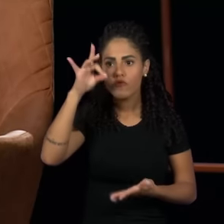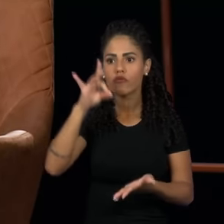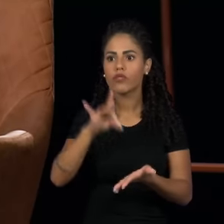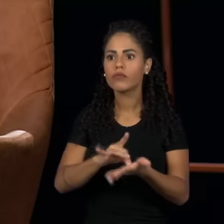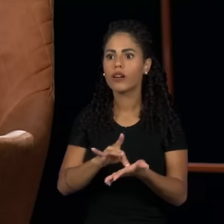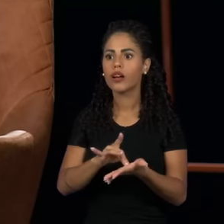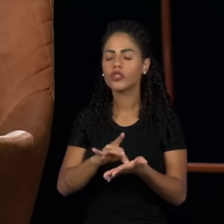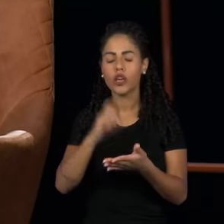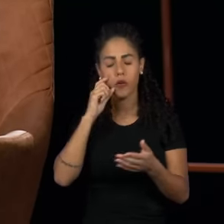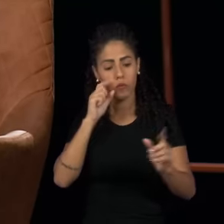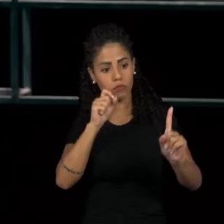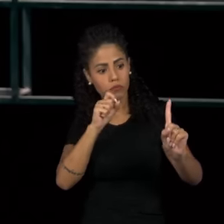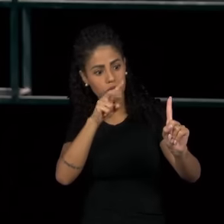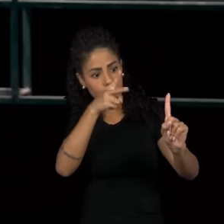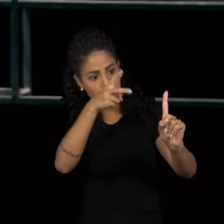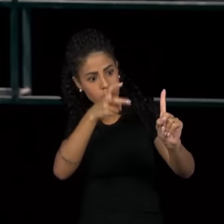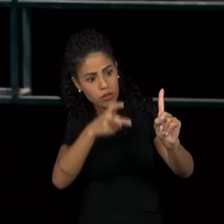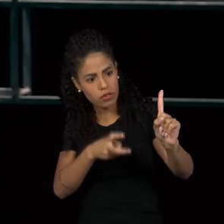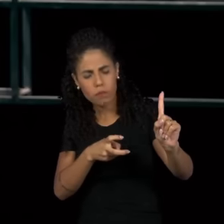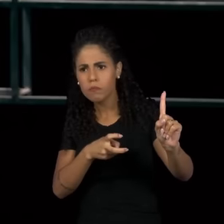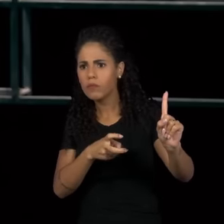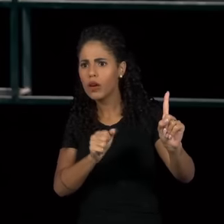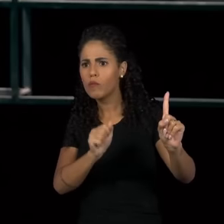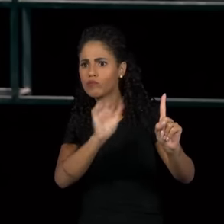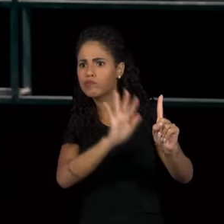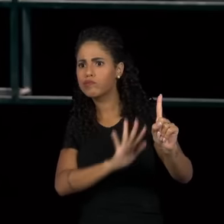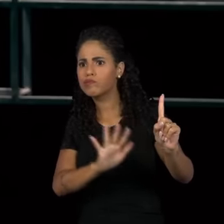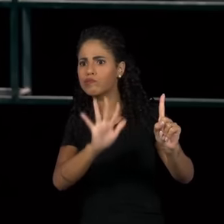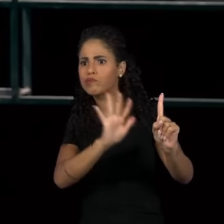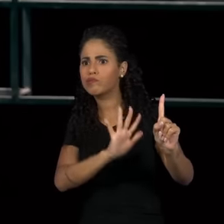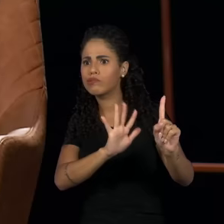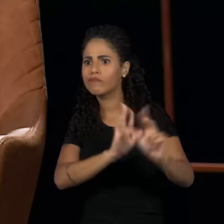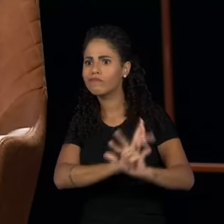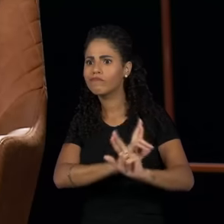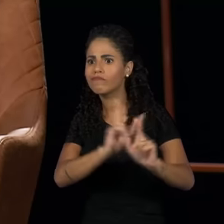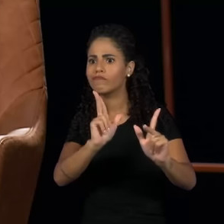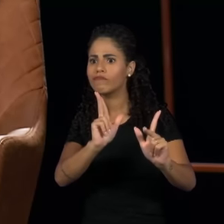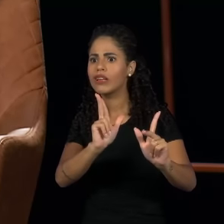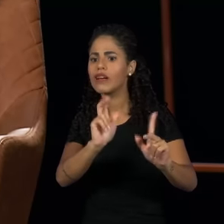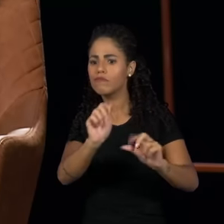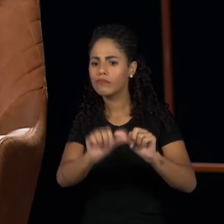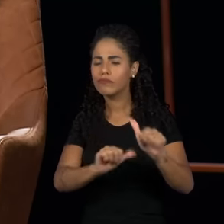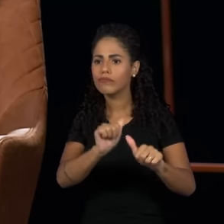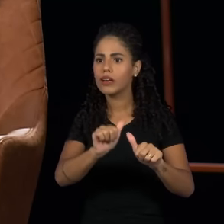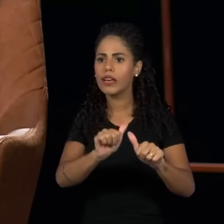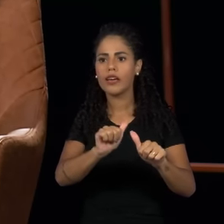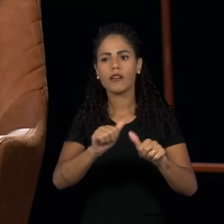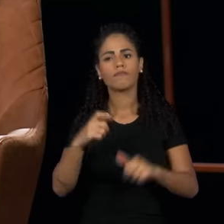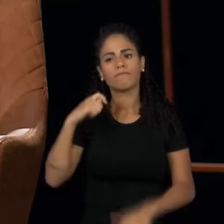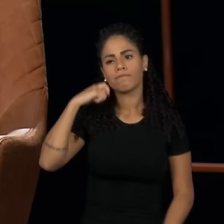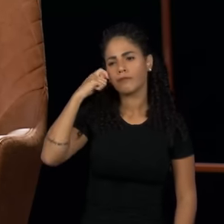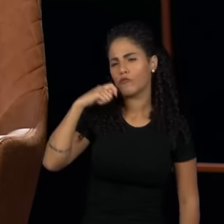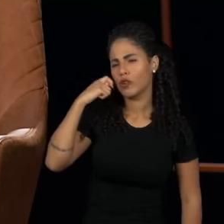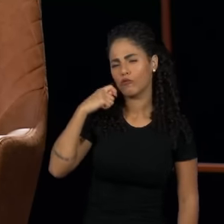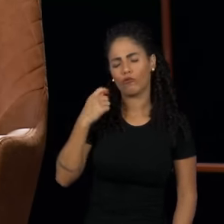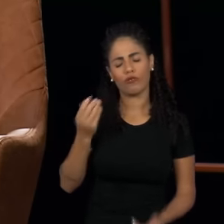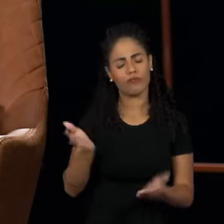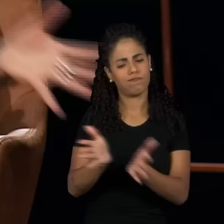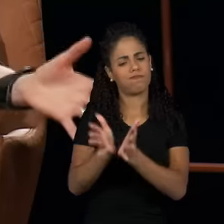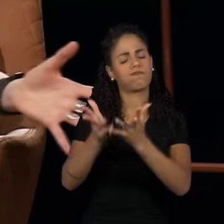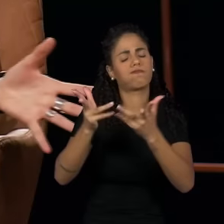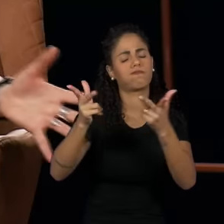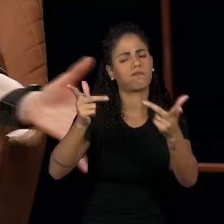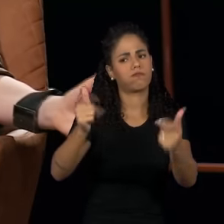Eu vi a transformação. Eu também espero trabalhar com ele de novo, porque o Du também é desses atores que ele se